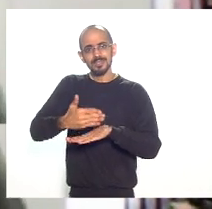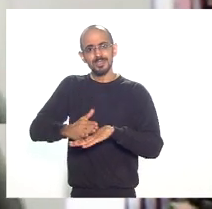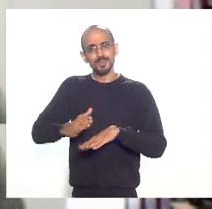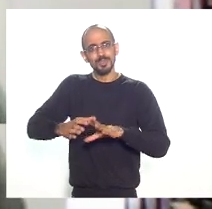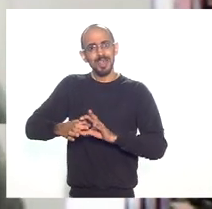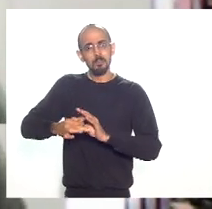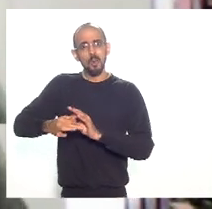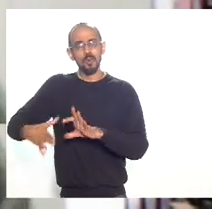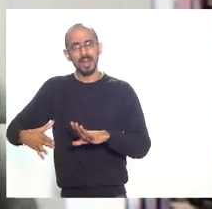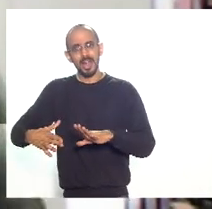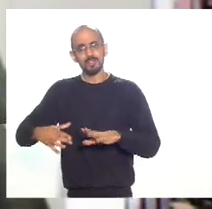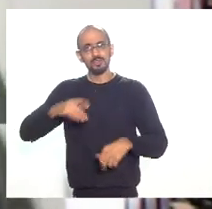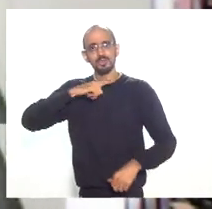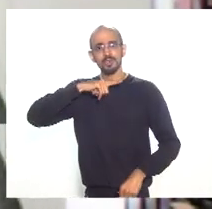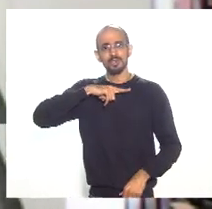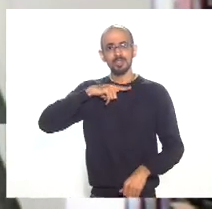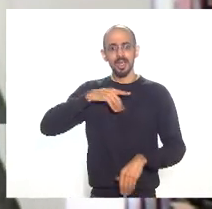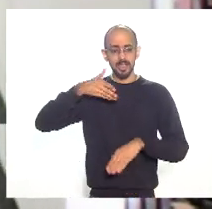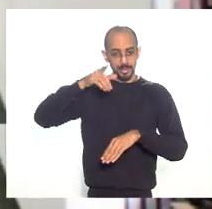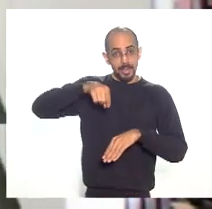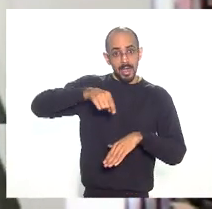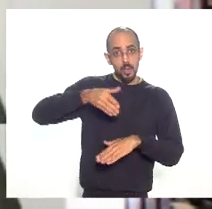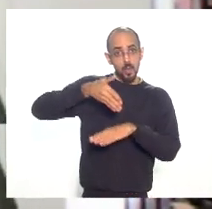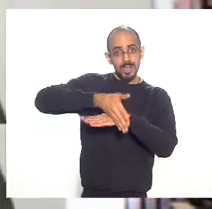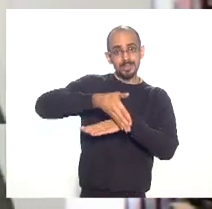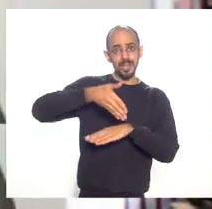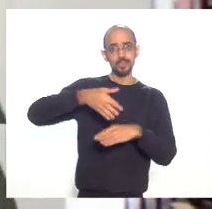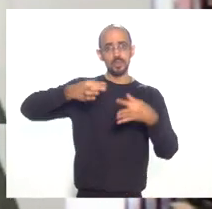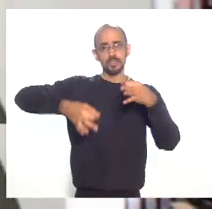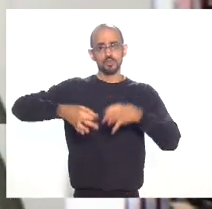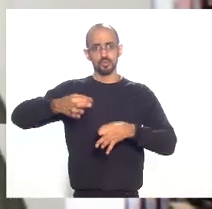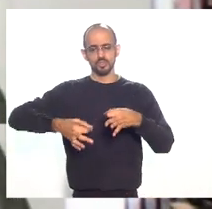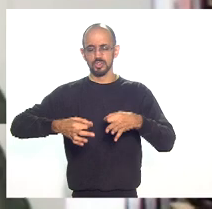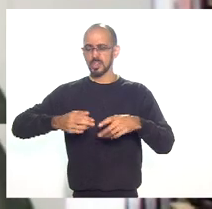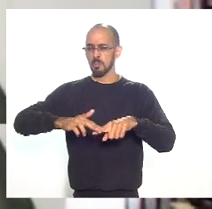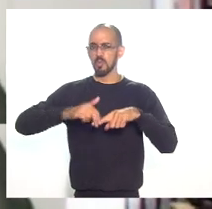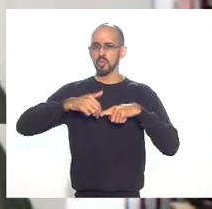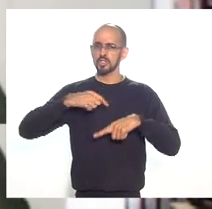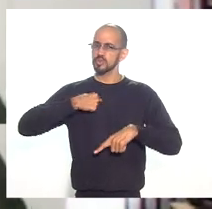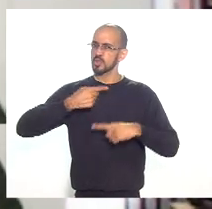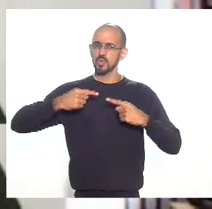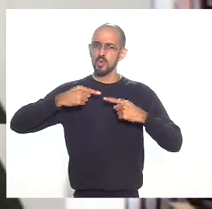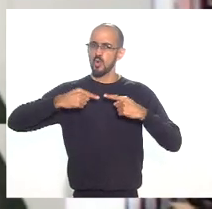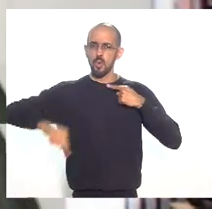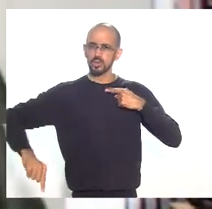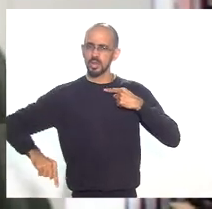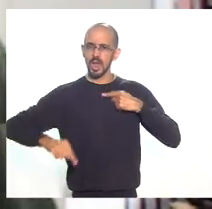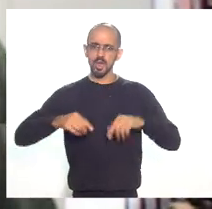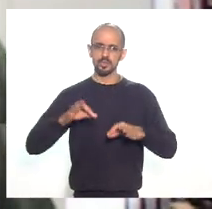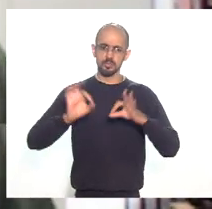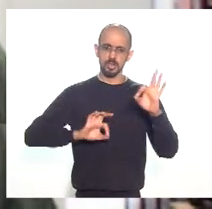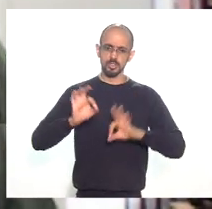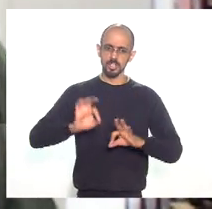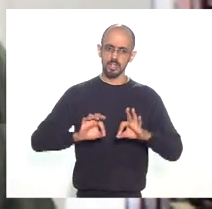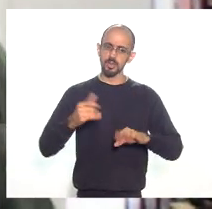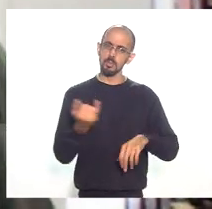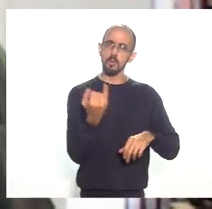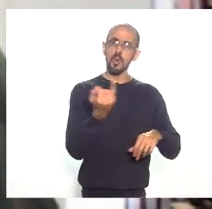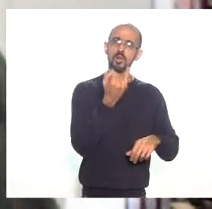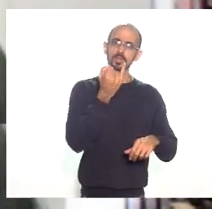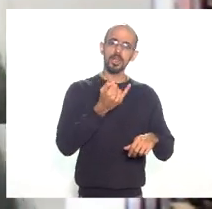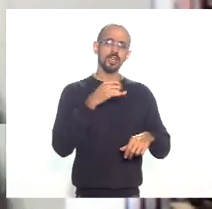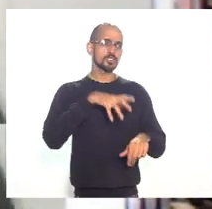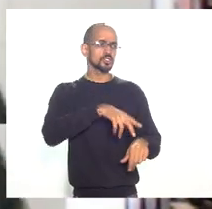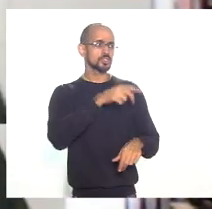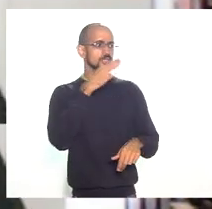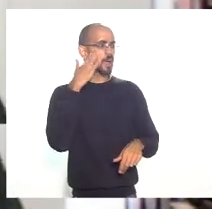através do acesso à justiça. Então, a nossa posição é contrária a esse projeto. É importante ouvir o poder judiciário por